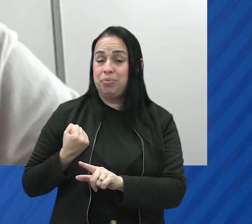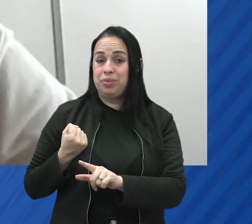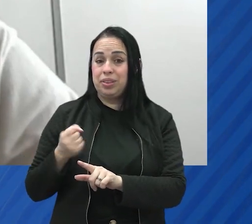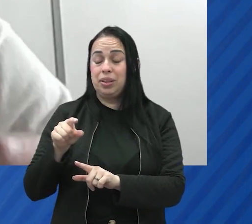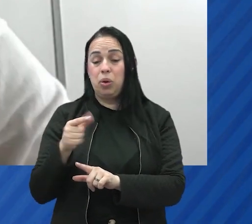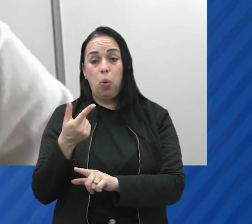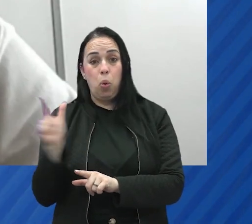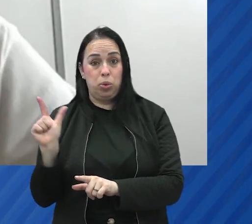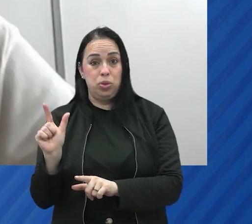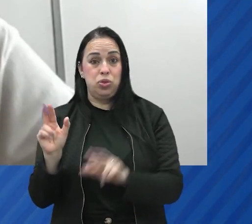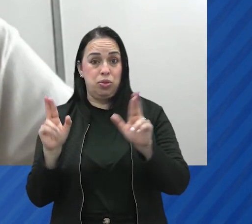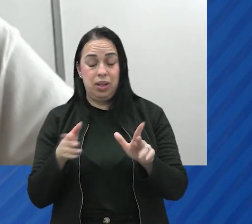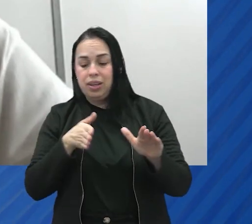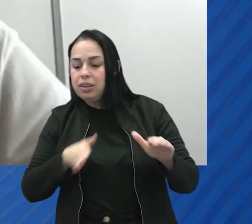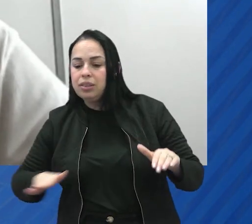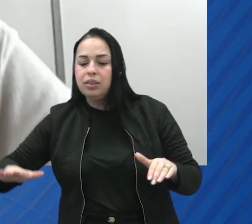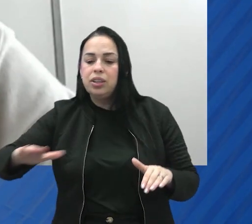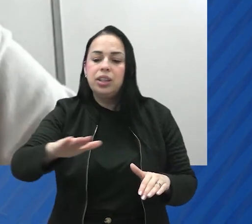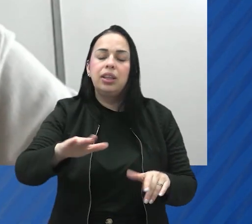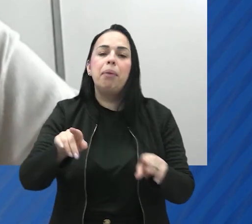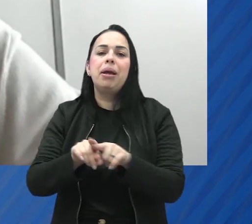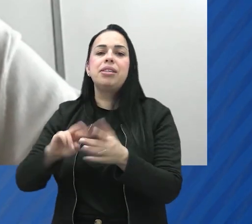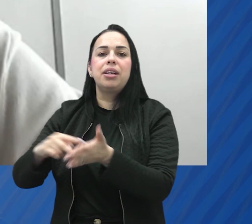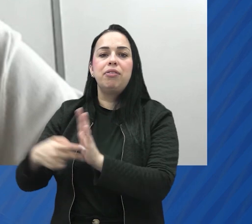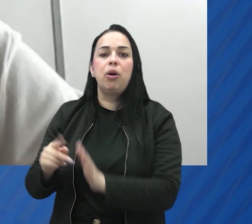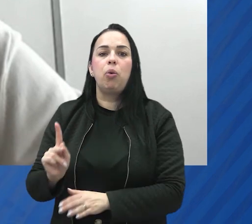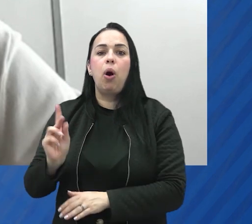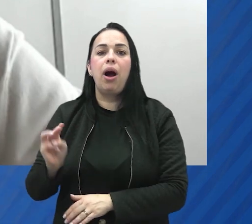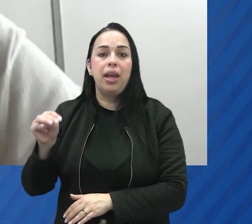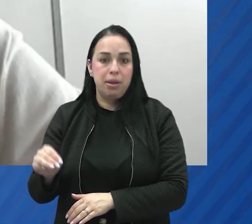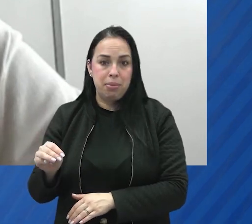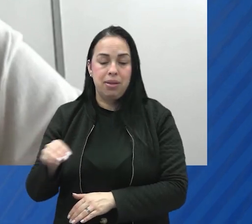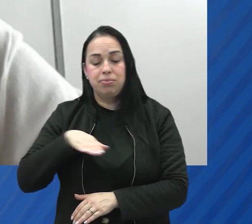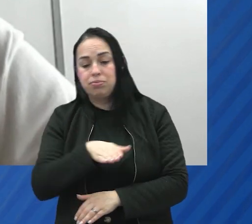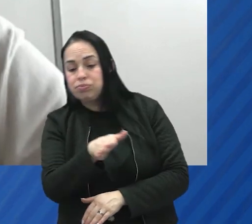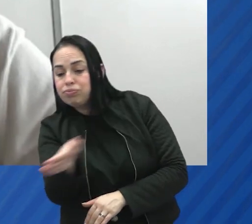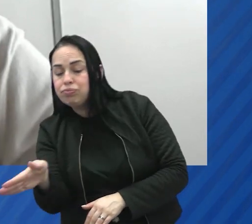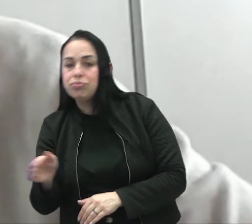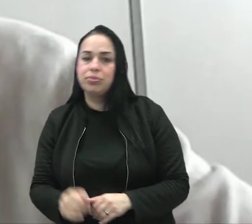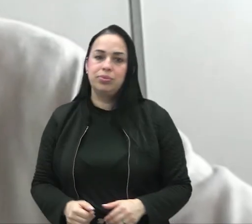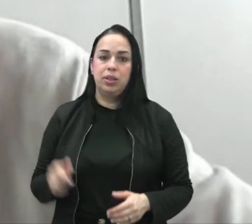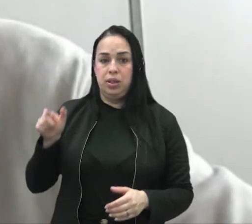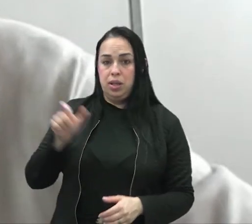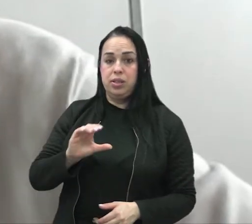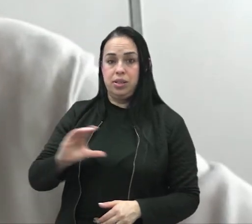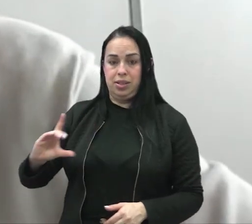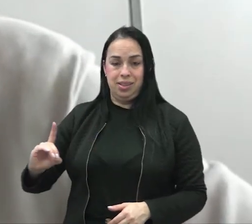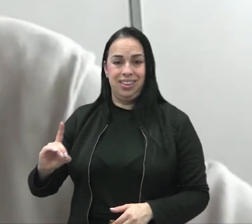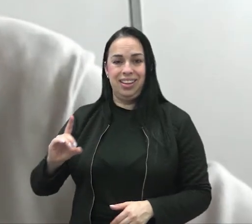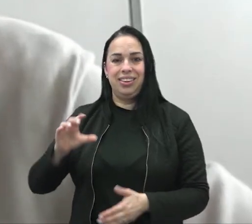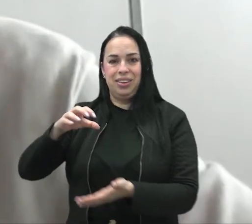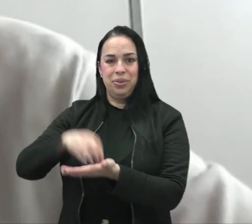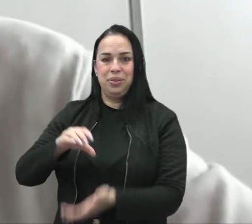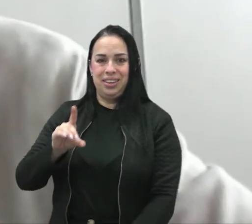receber uma outra numeração que indica o quilômetro que ela sai da rodovia principal. Segundo o coordenador